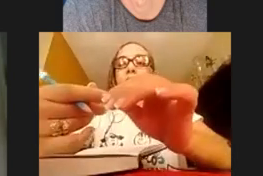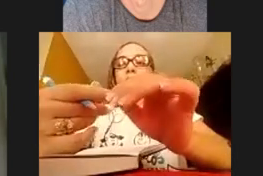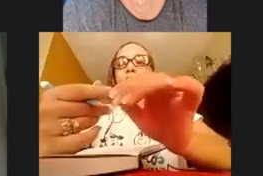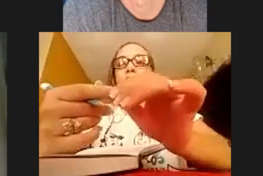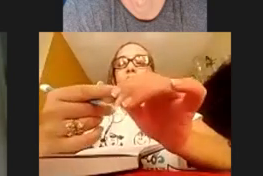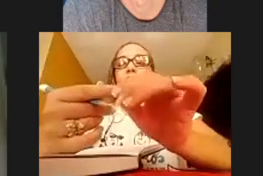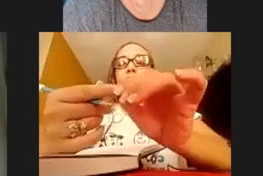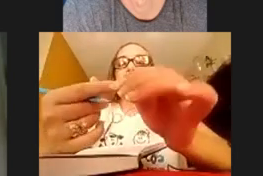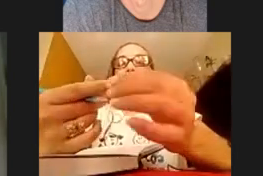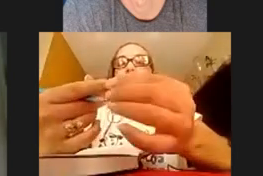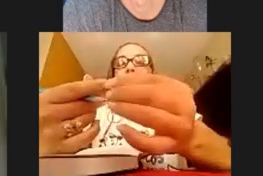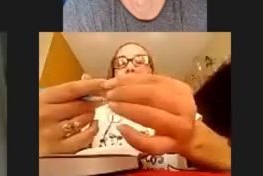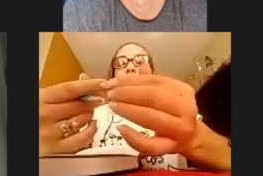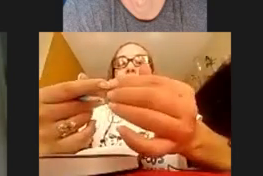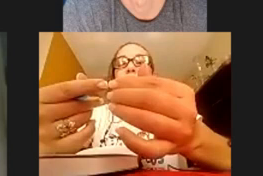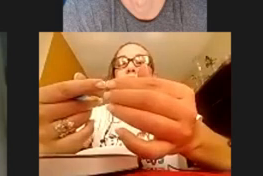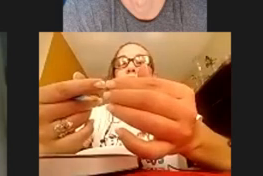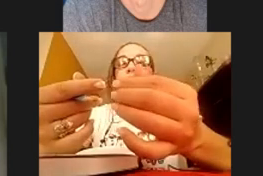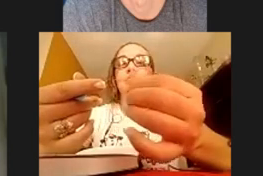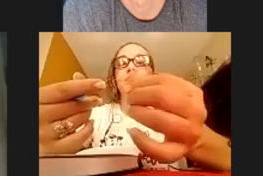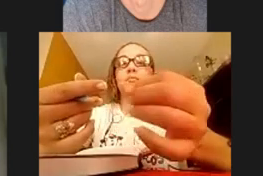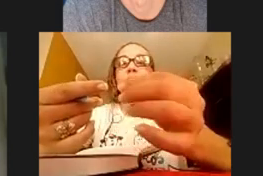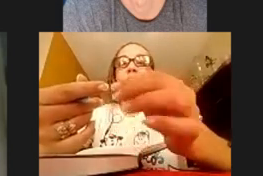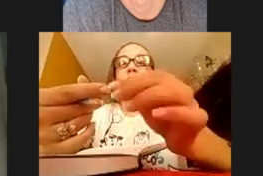887 mais 987.